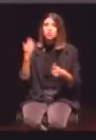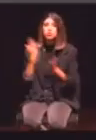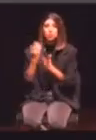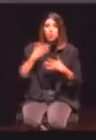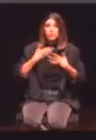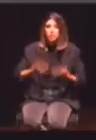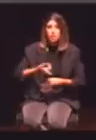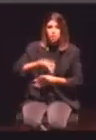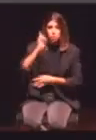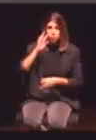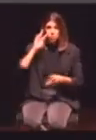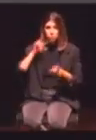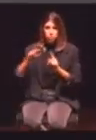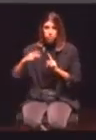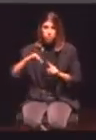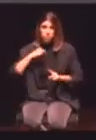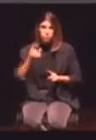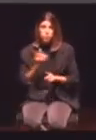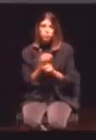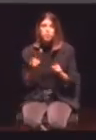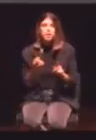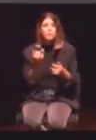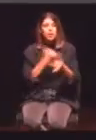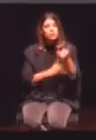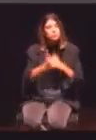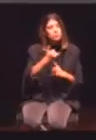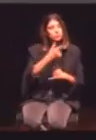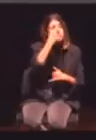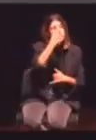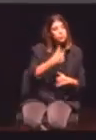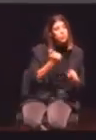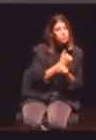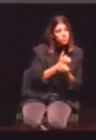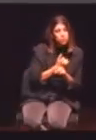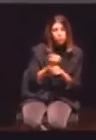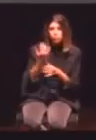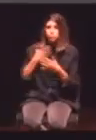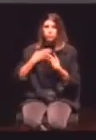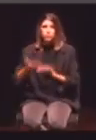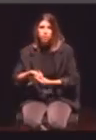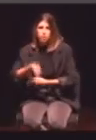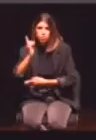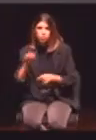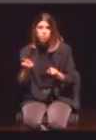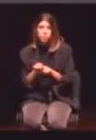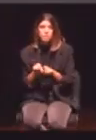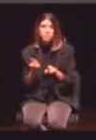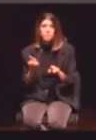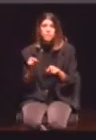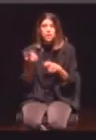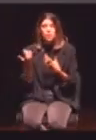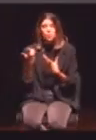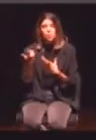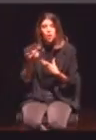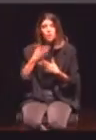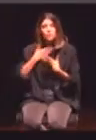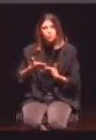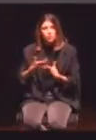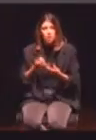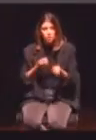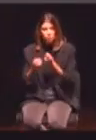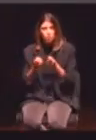verdes, porque não devemos substituir trabalhadores por voluntários, nem estes devem estar em coordenação do tal grupo de trabalho que